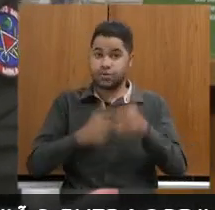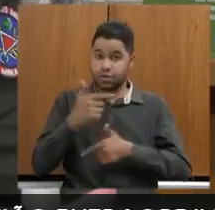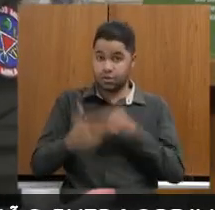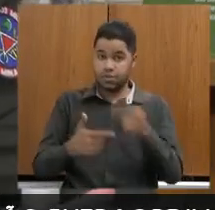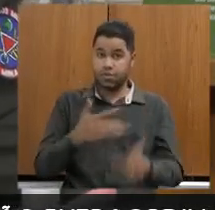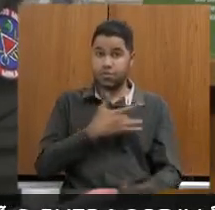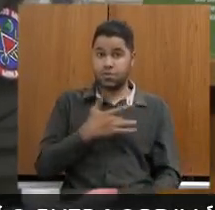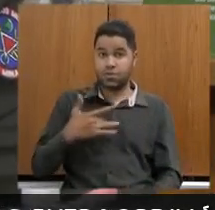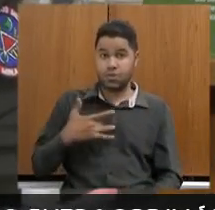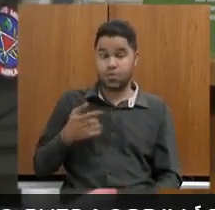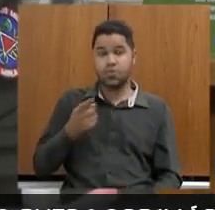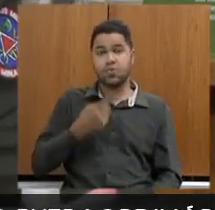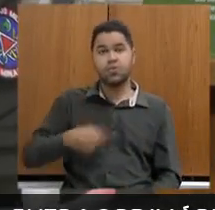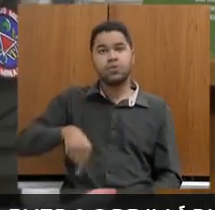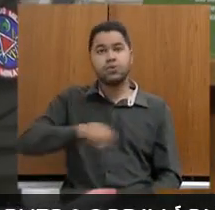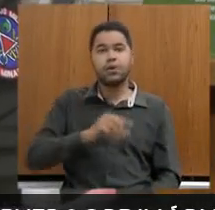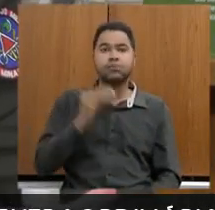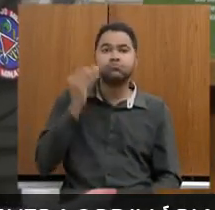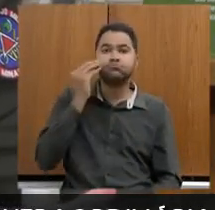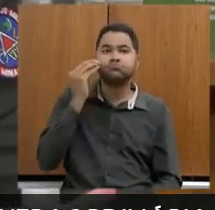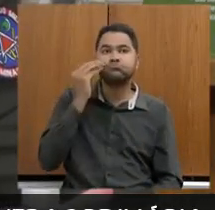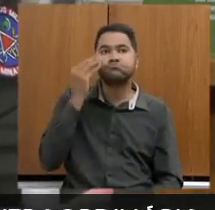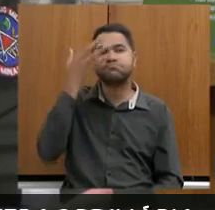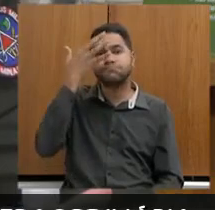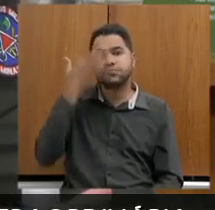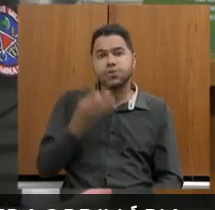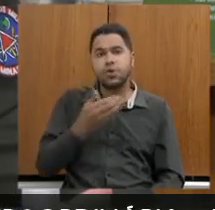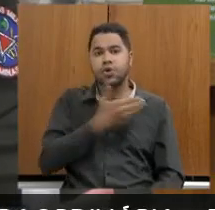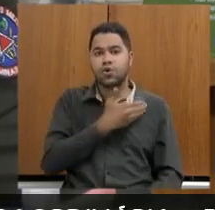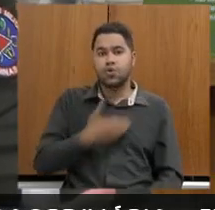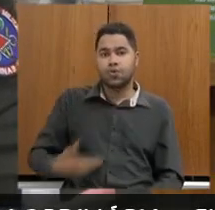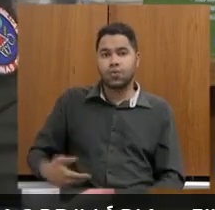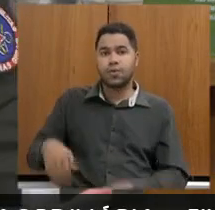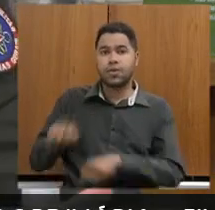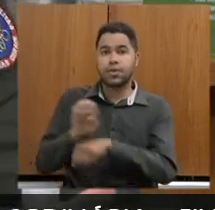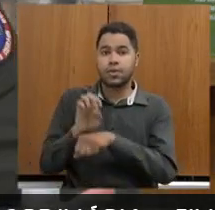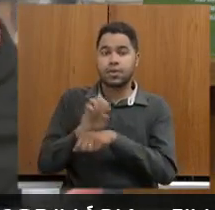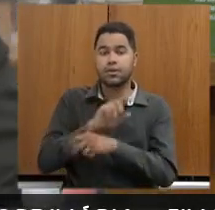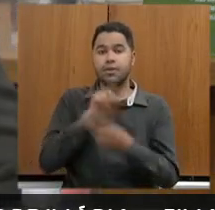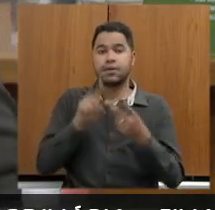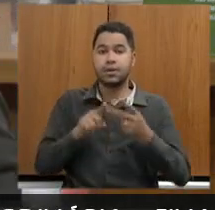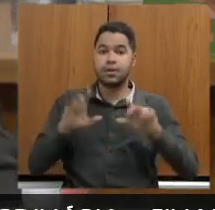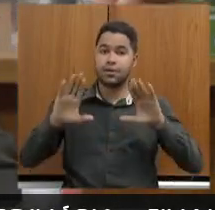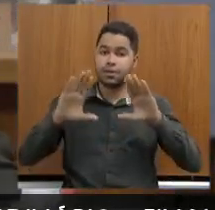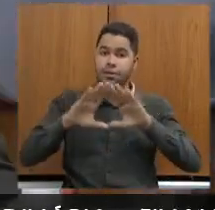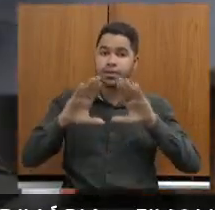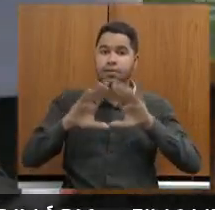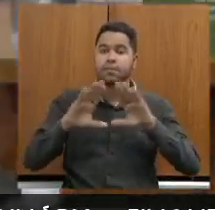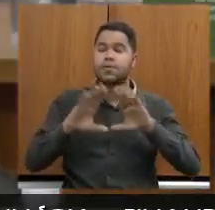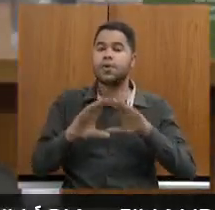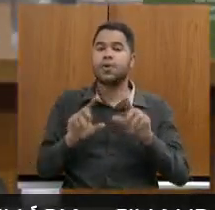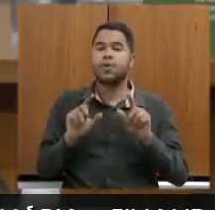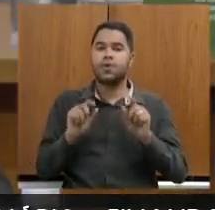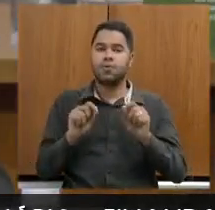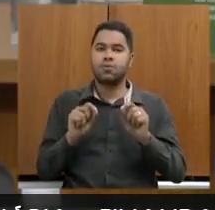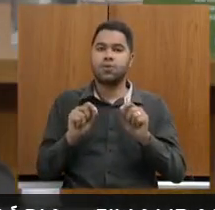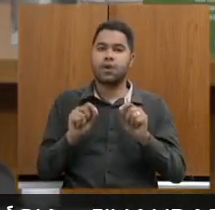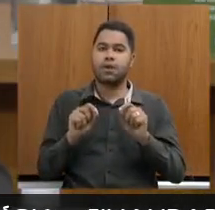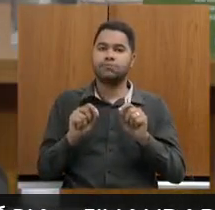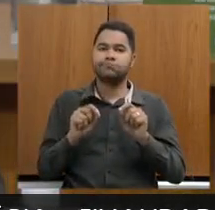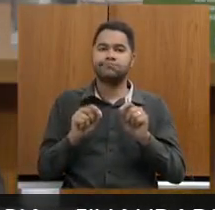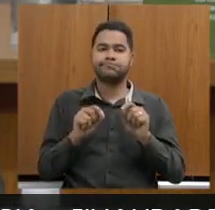saúde nós buscamos um entendimento com o Governo do Estado e com a Assembleia Legislativa de que a